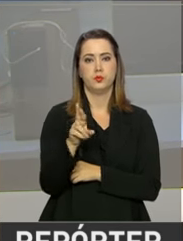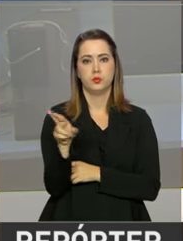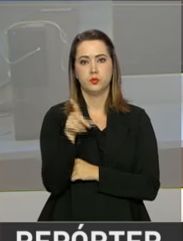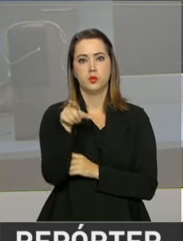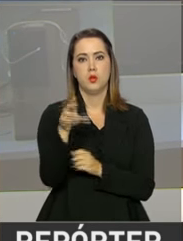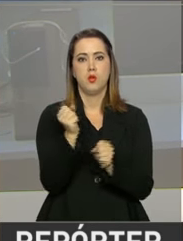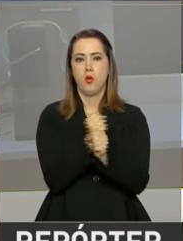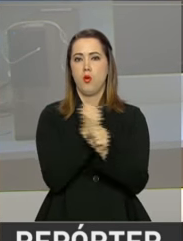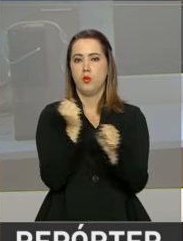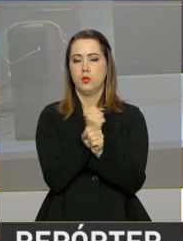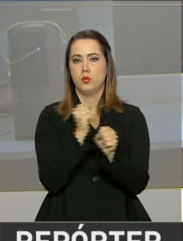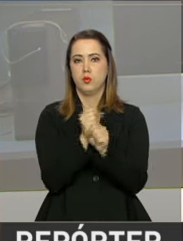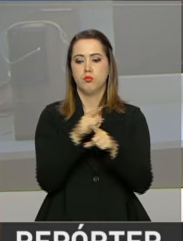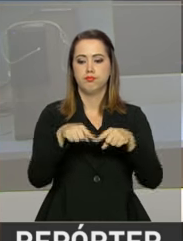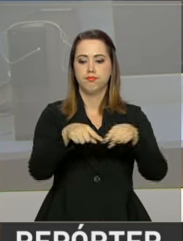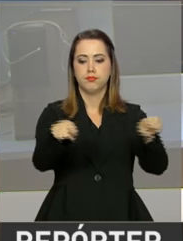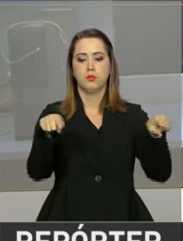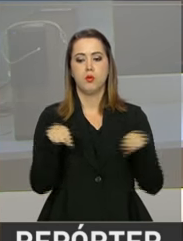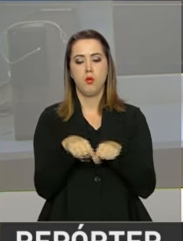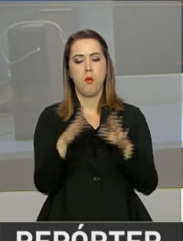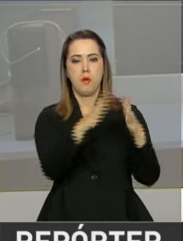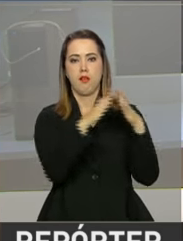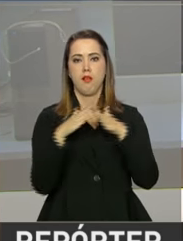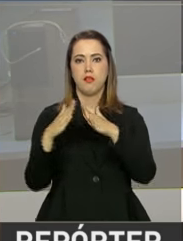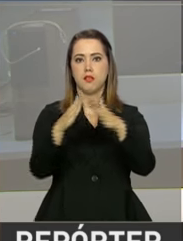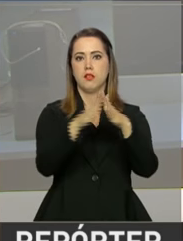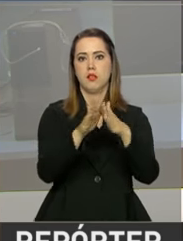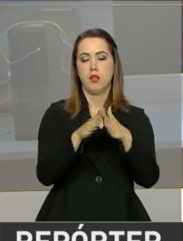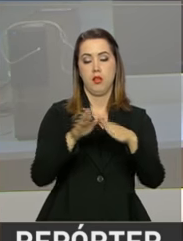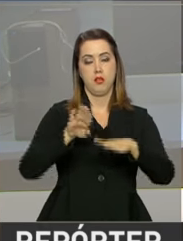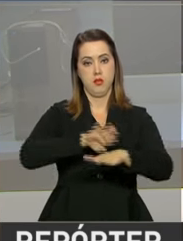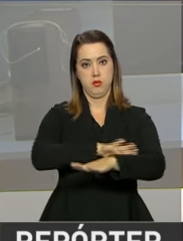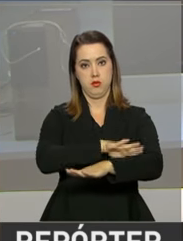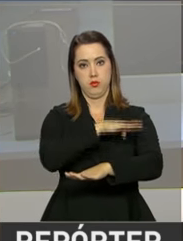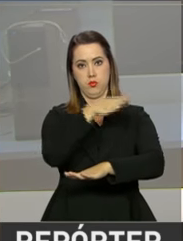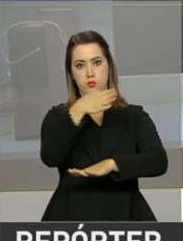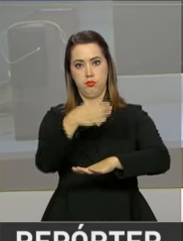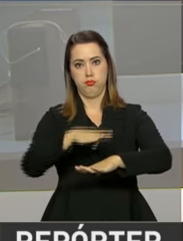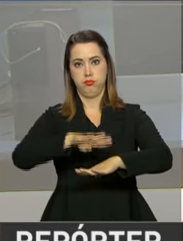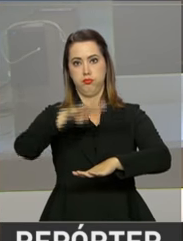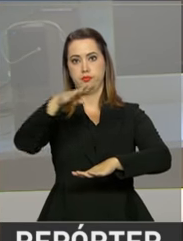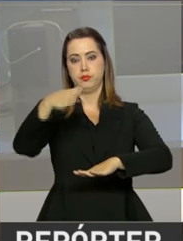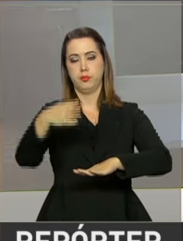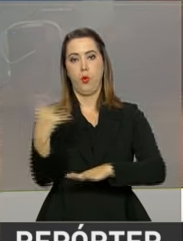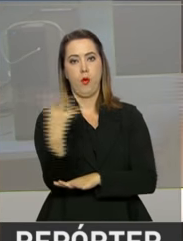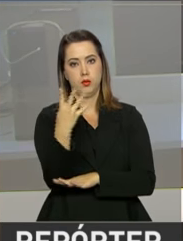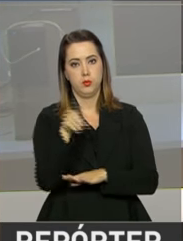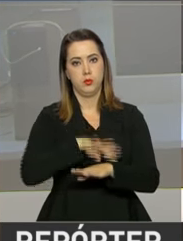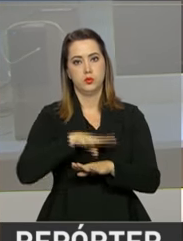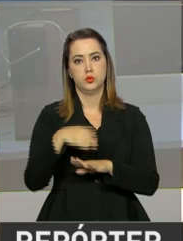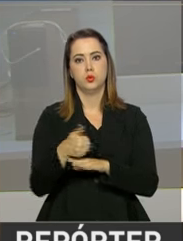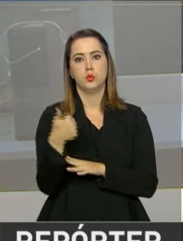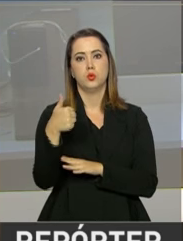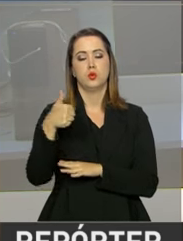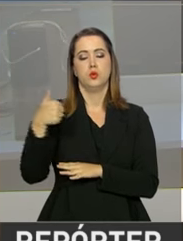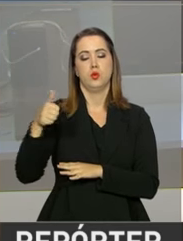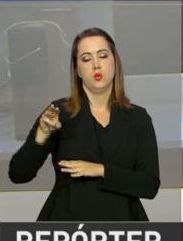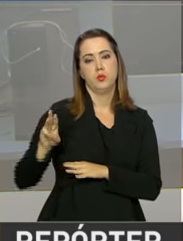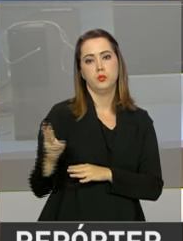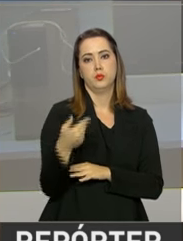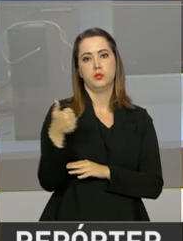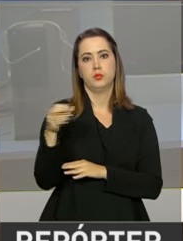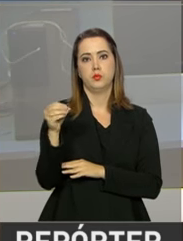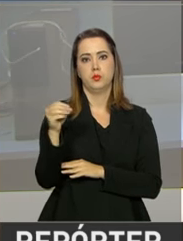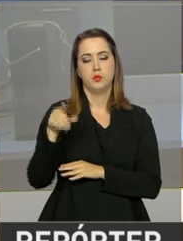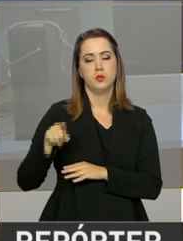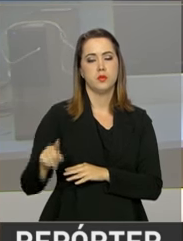áreas públicas, casas e duas pontes em municípios do Rio Grande do Sul do do Sul. E 1.1.000 servirão